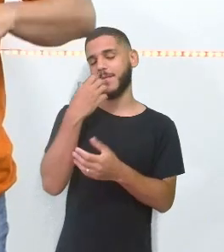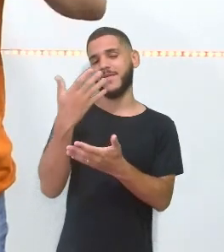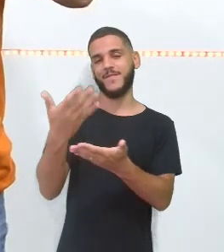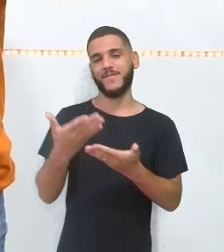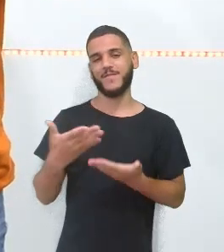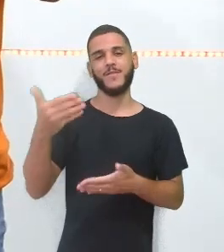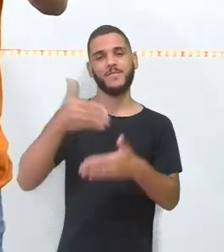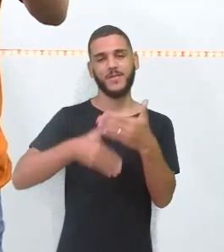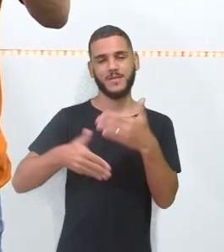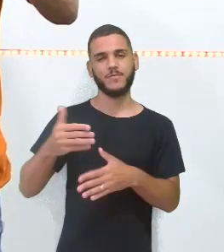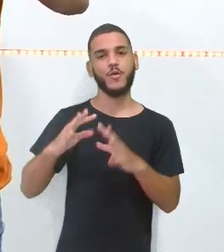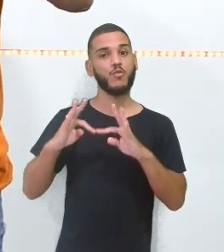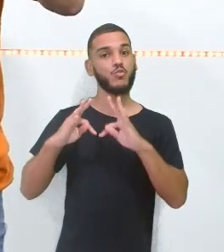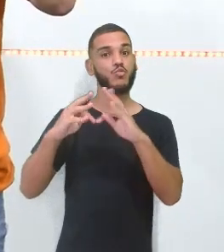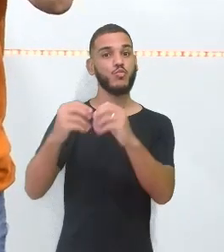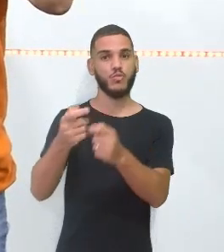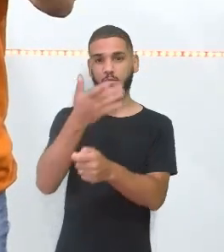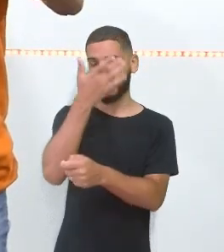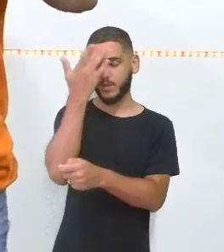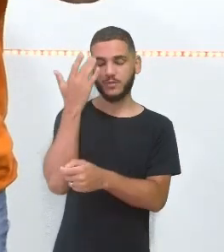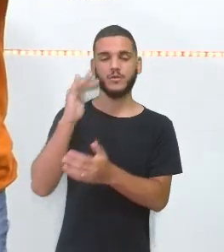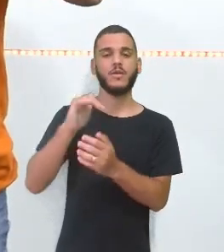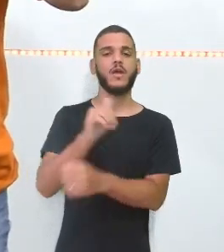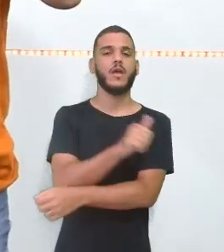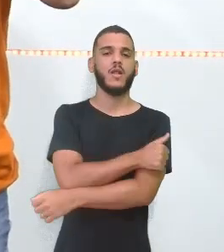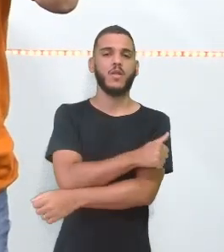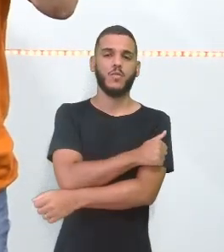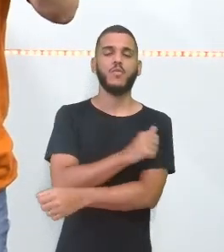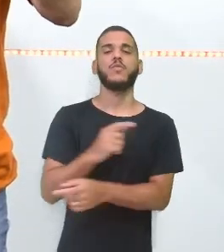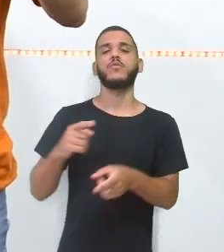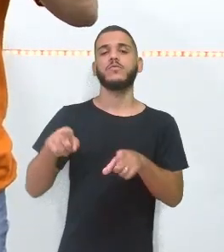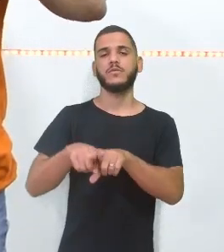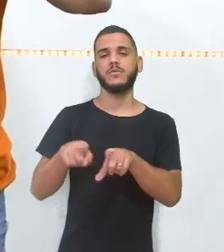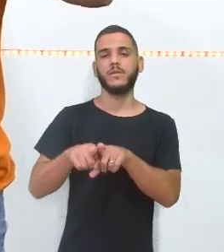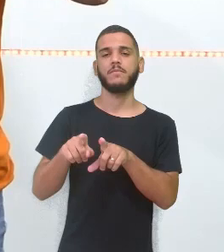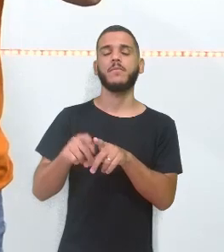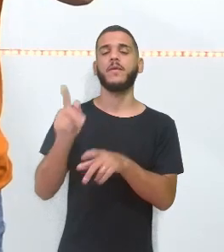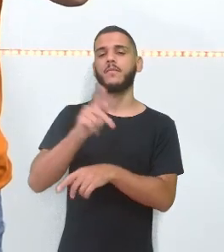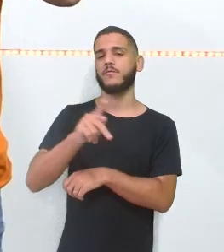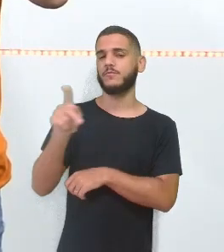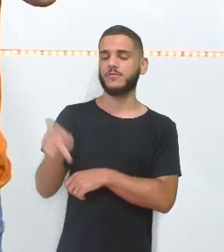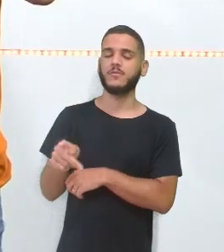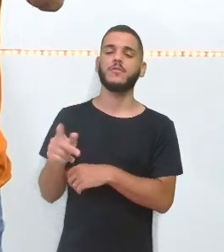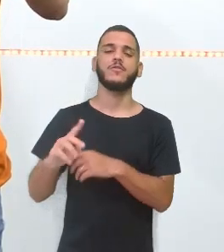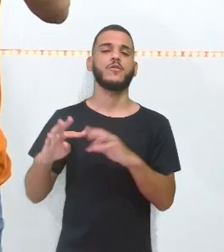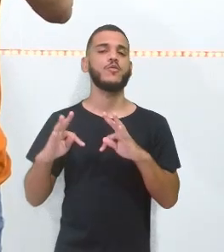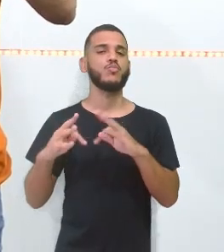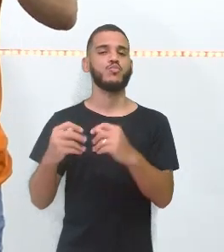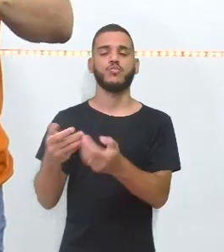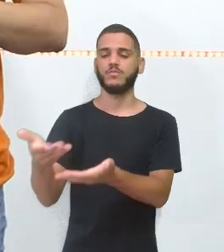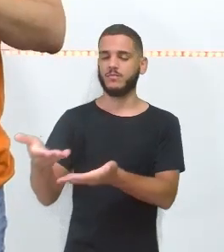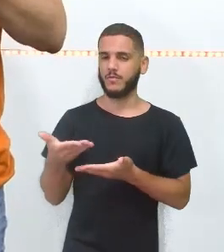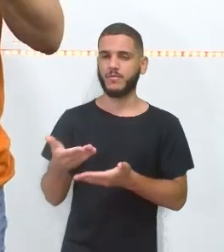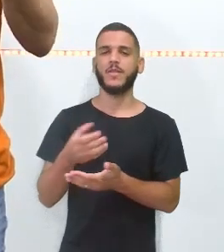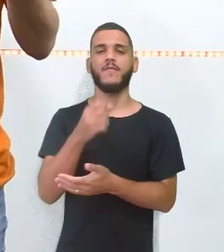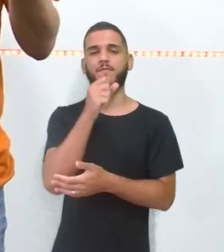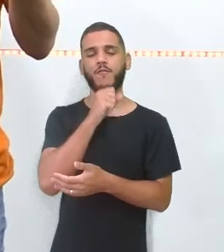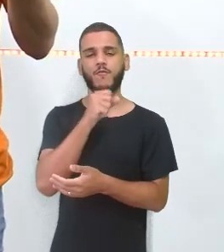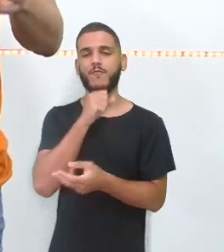né? Todo mundo, os nossos estudantes, os nossos colegas professores, né? Todos os convidados,